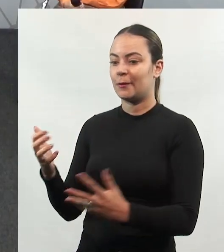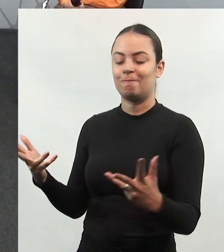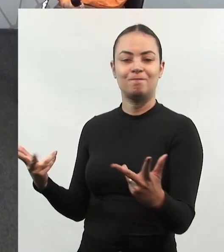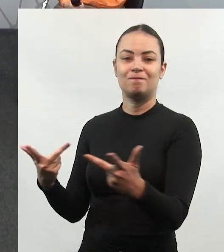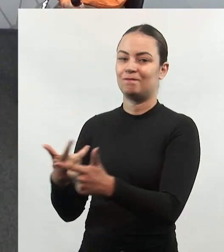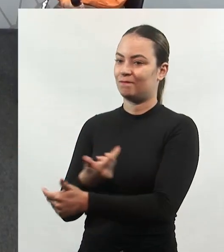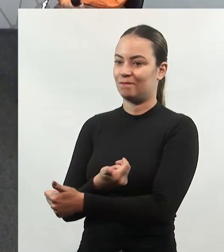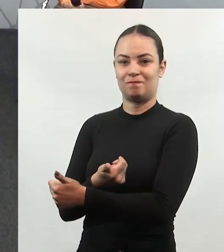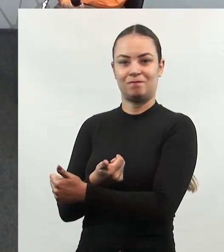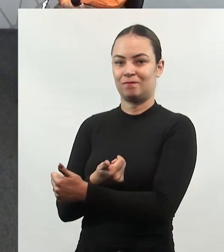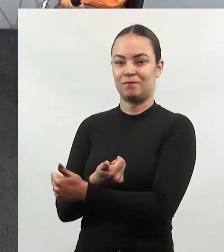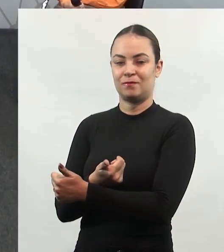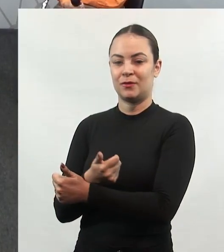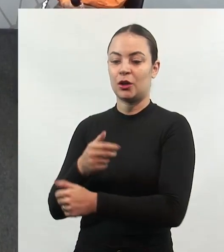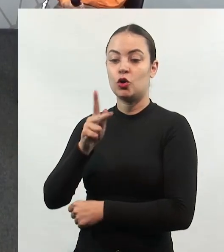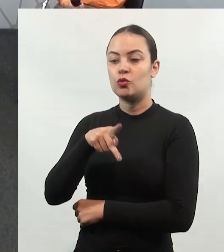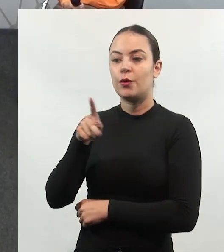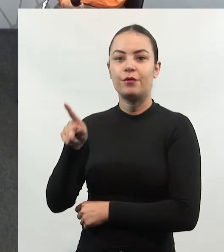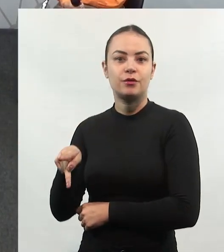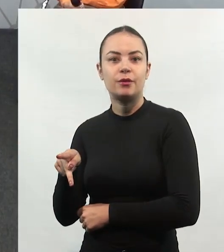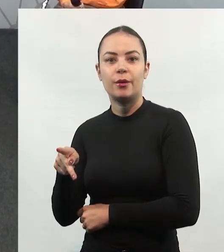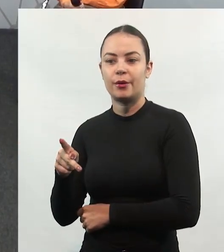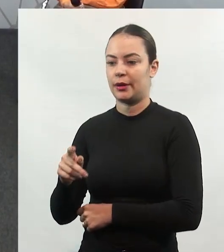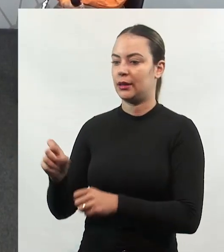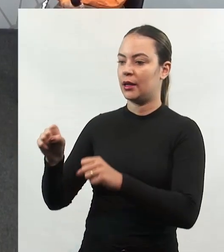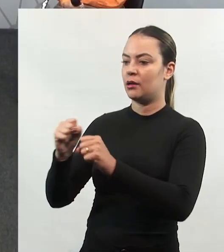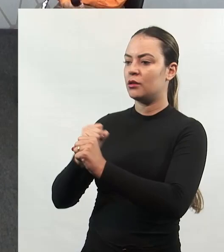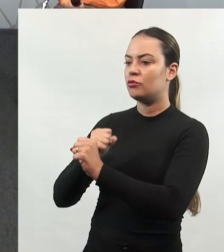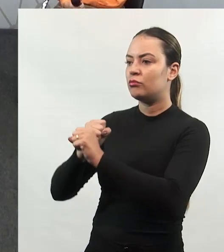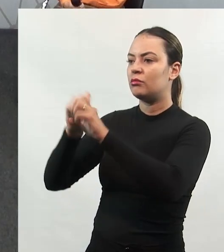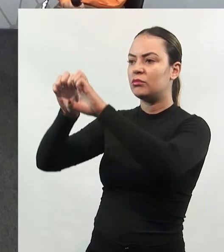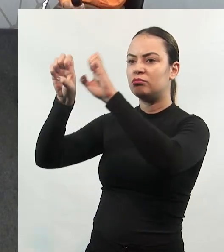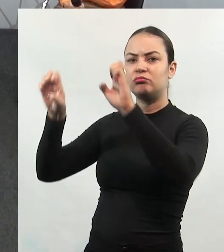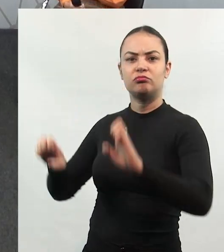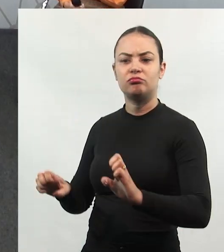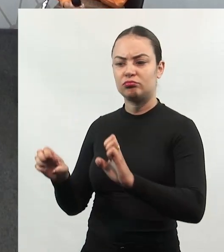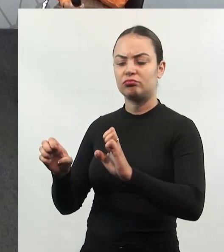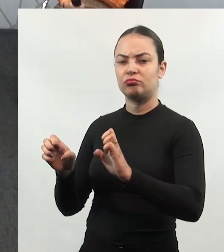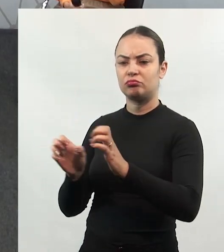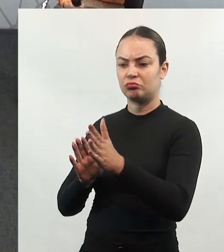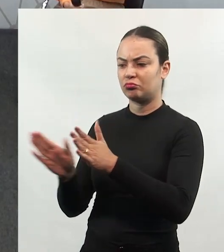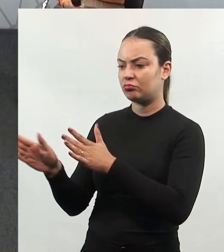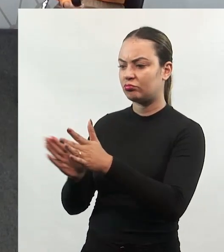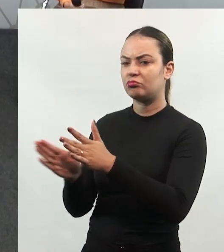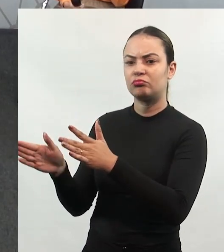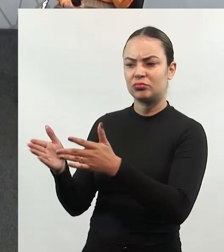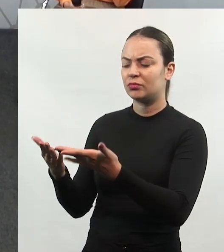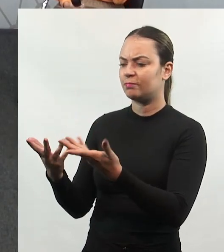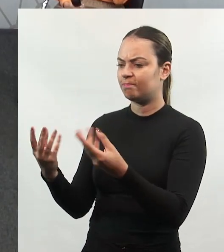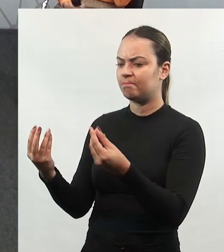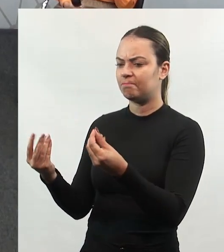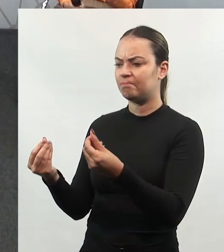dos professores que nós conhecemos na nossa época ainda estão dando aula lá e isso é muito legal.